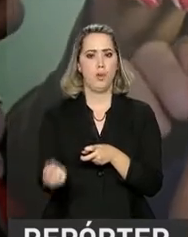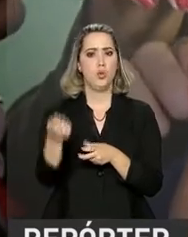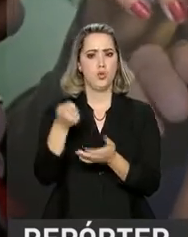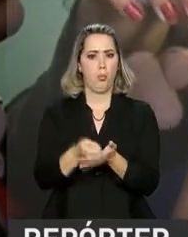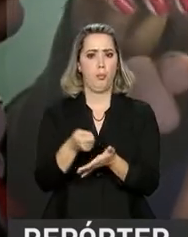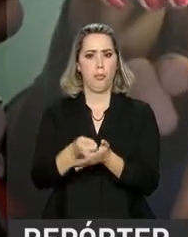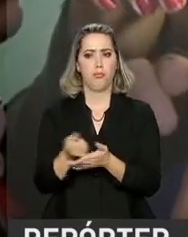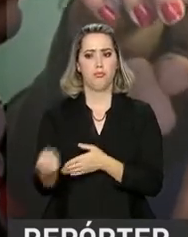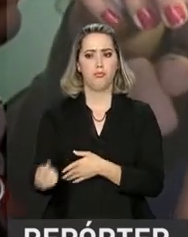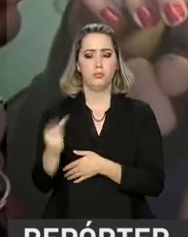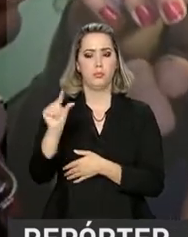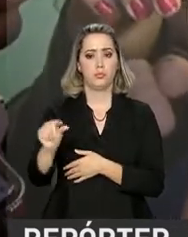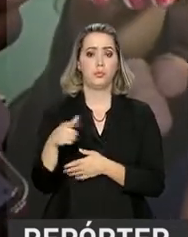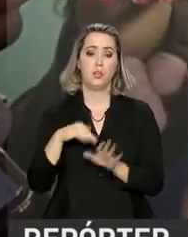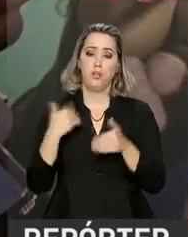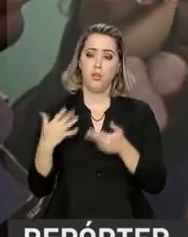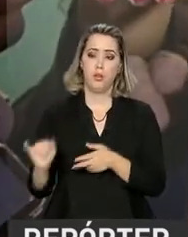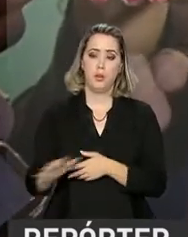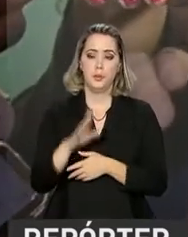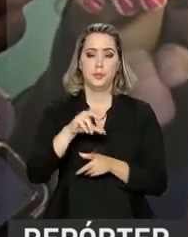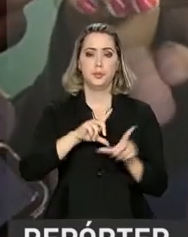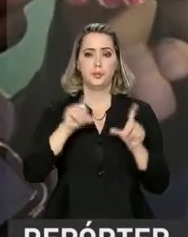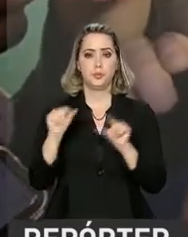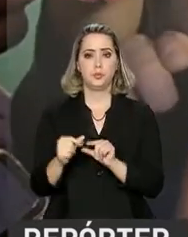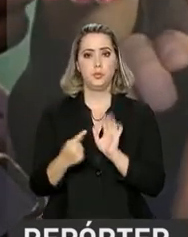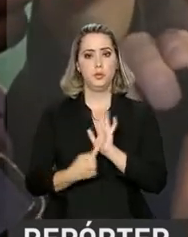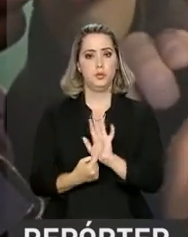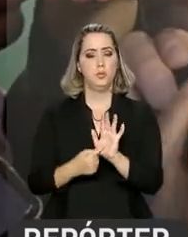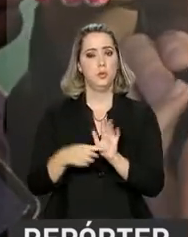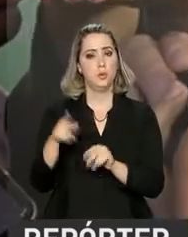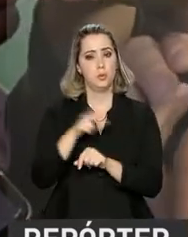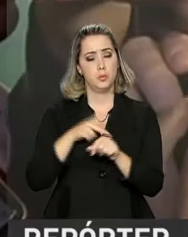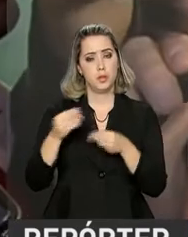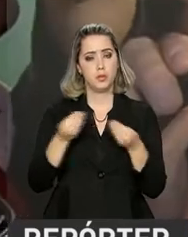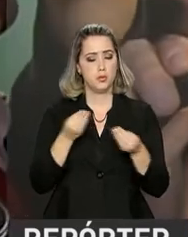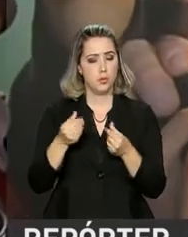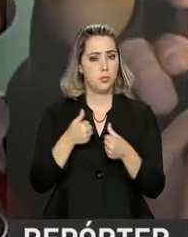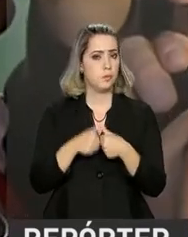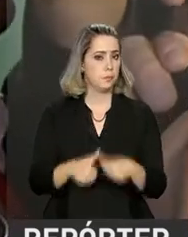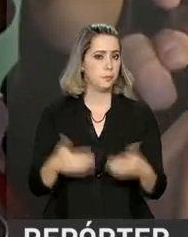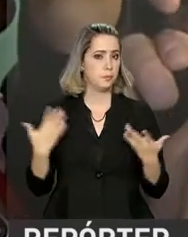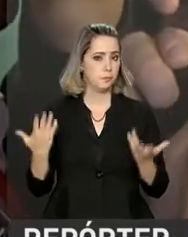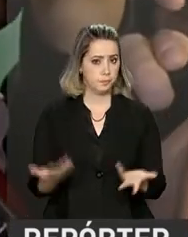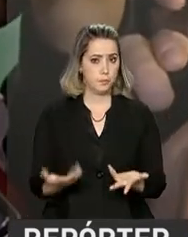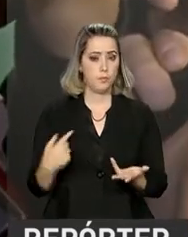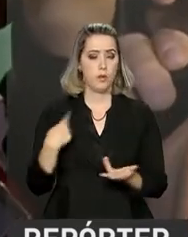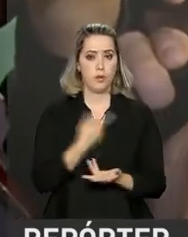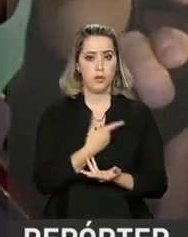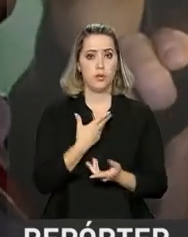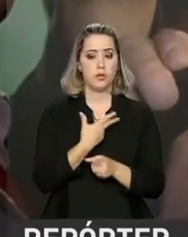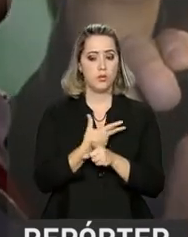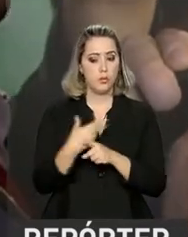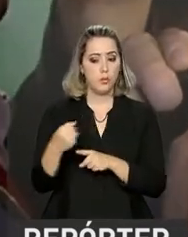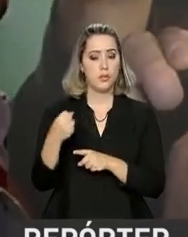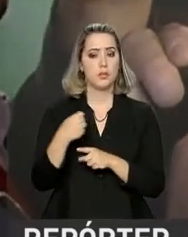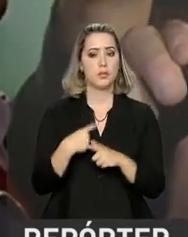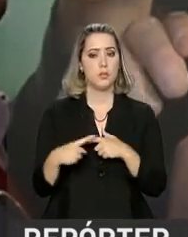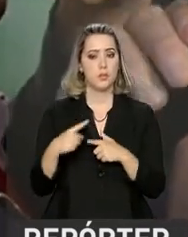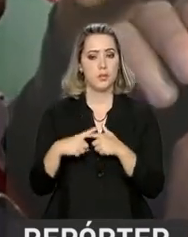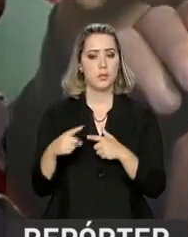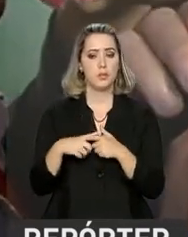em consequência, a inflação cai, refletindo a situação do país. Porque nós temos hoje, estamos saindo ainda de uma